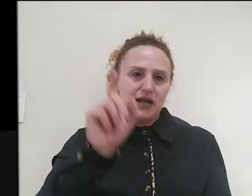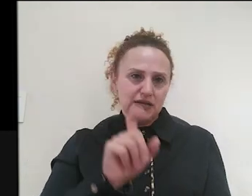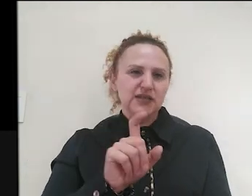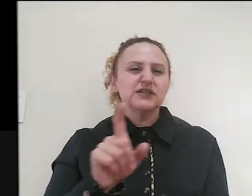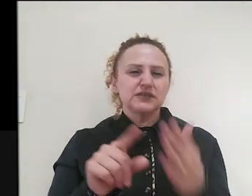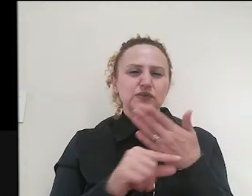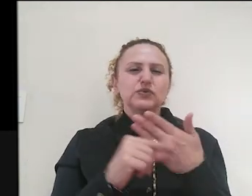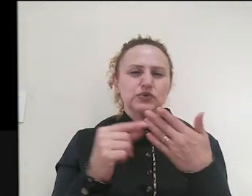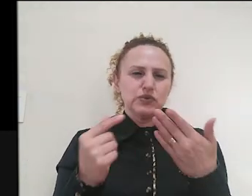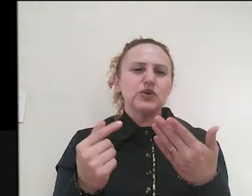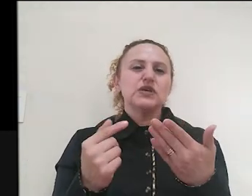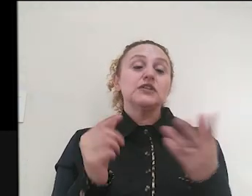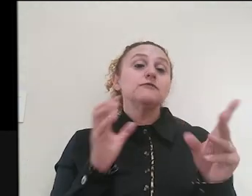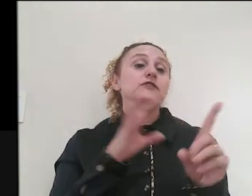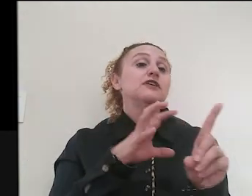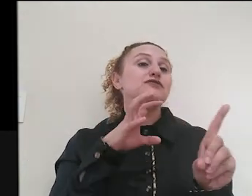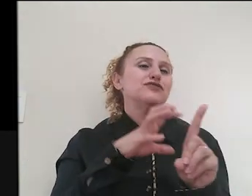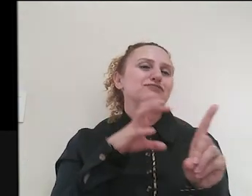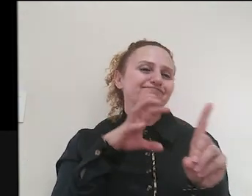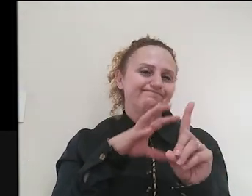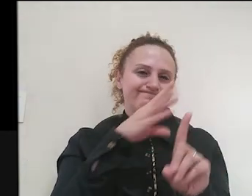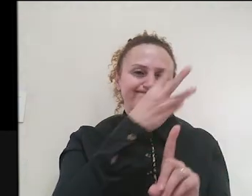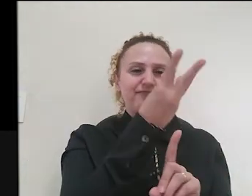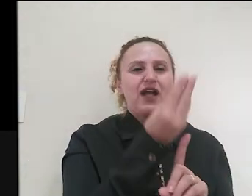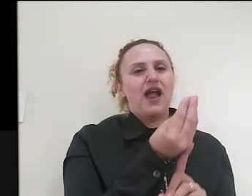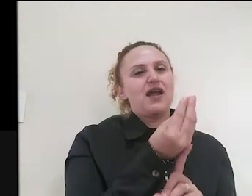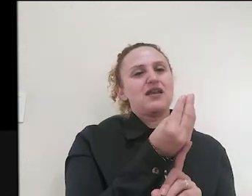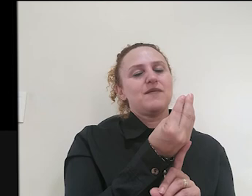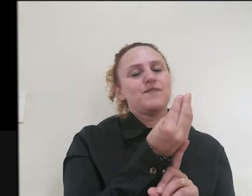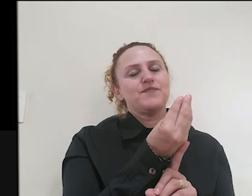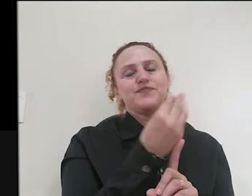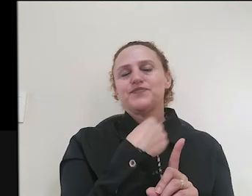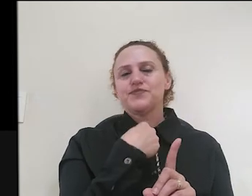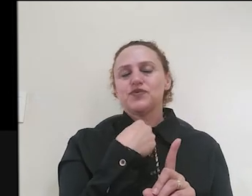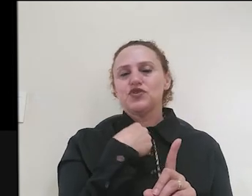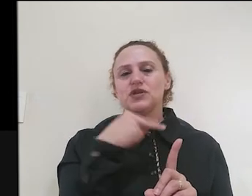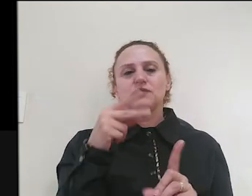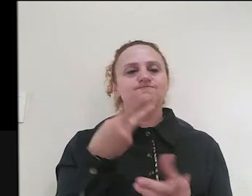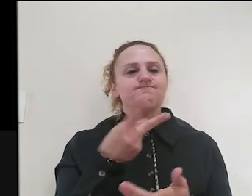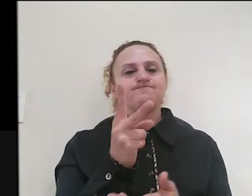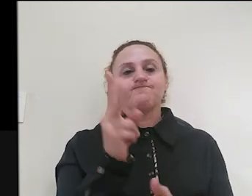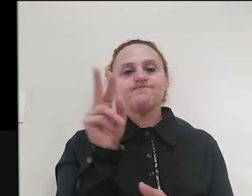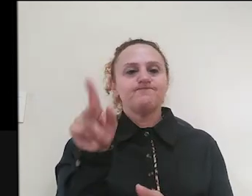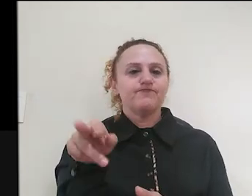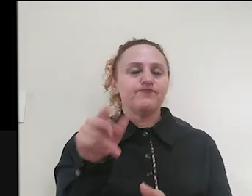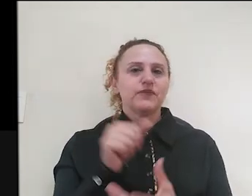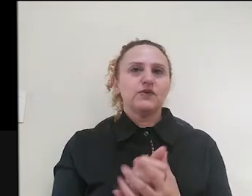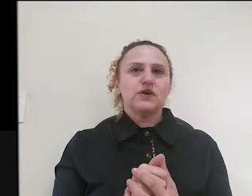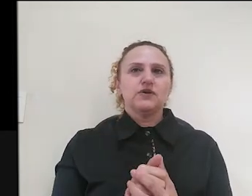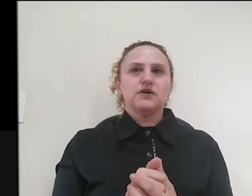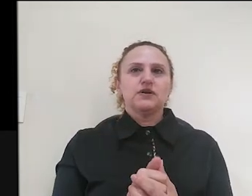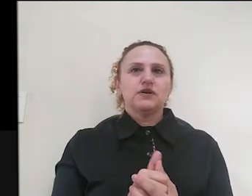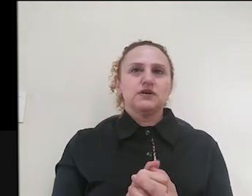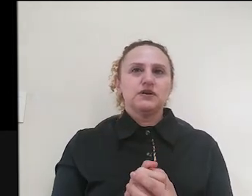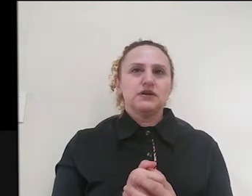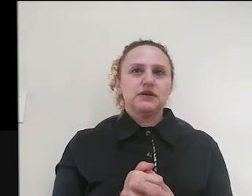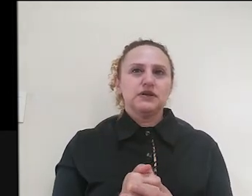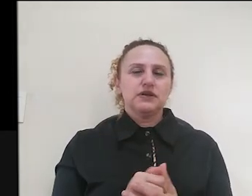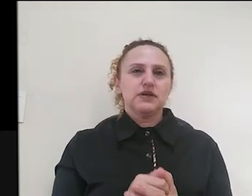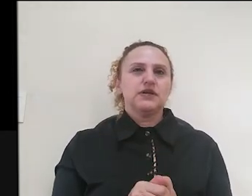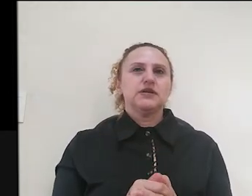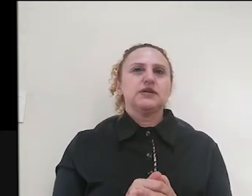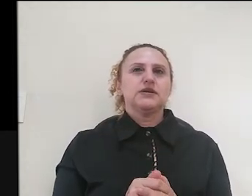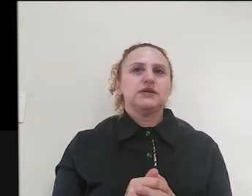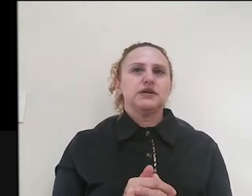questionava o mundo, né? Então, a arte não poderia mais ser a mesma. Tudo aquilo que a gente conhecia não existia mais, né?